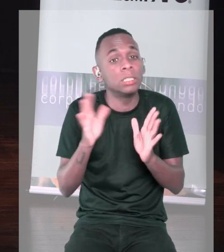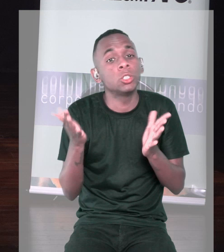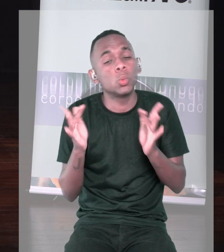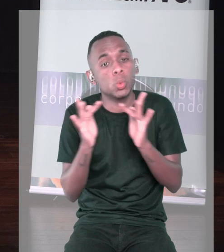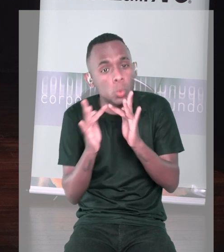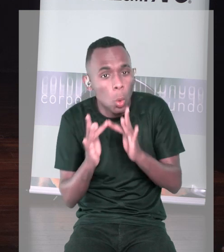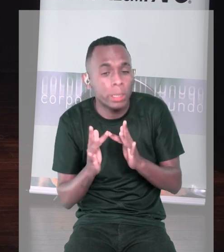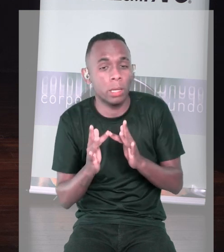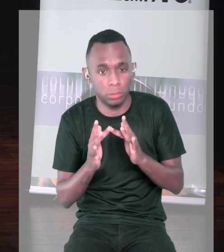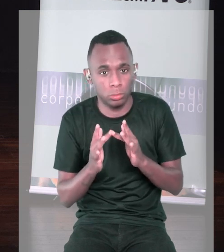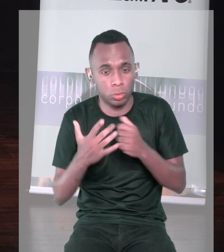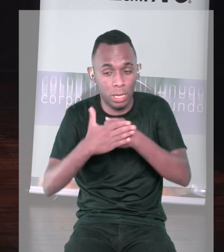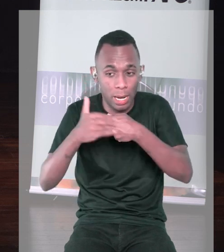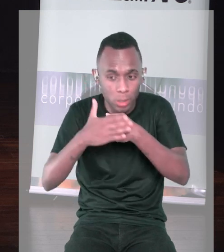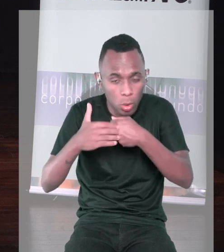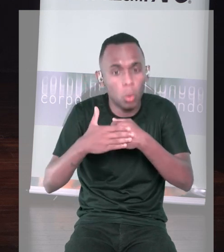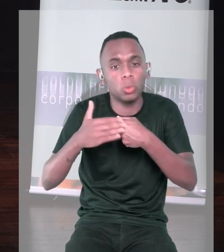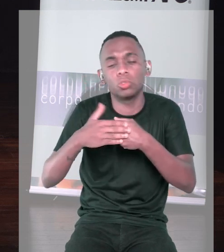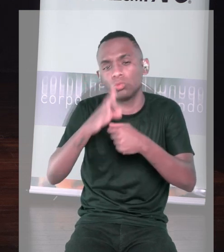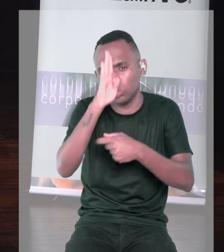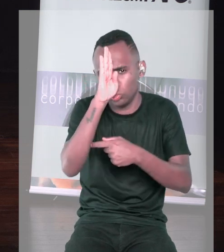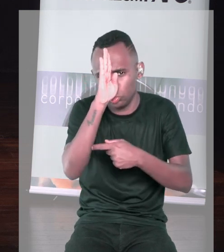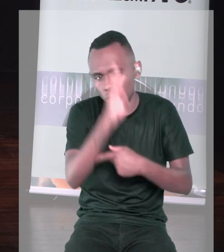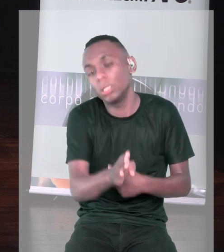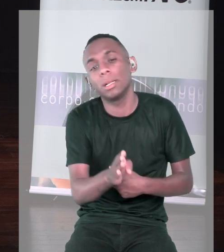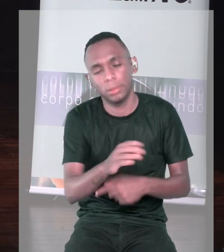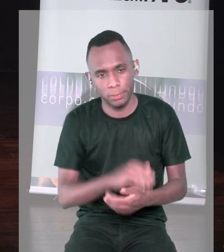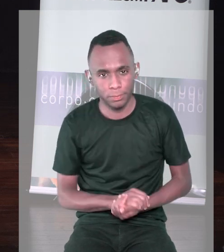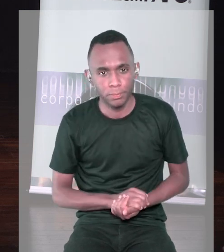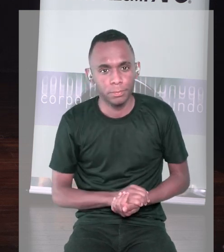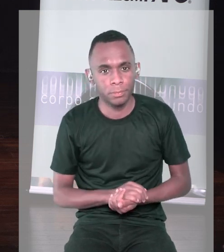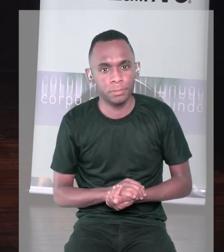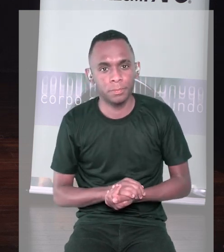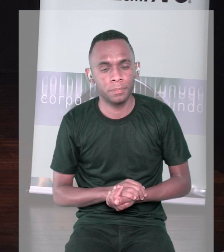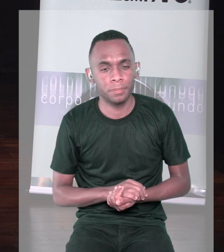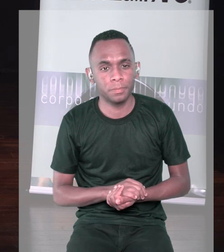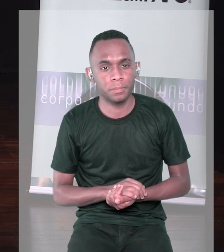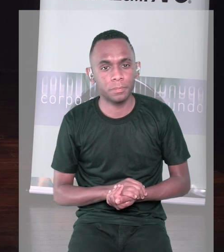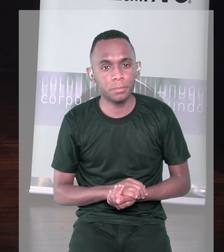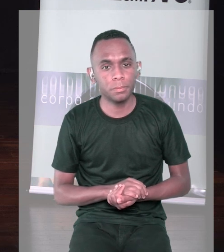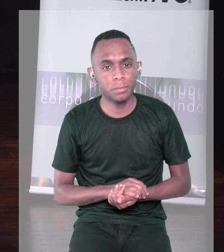suas afinidades afetivas são diretas a partir de si.